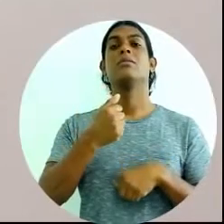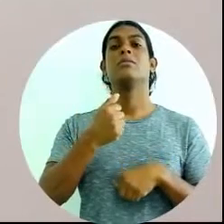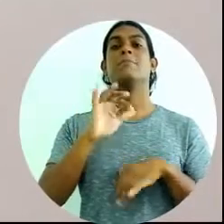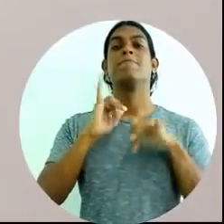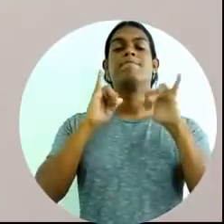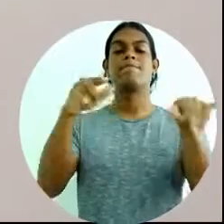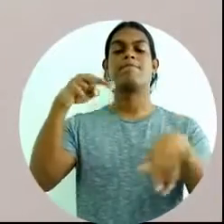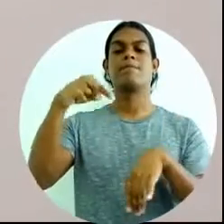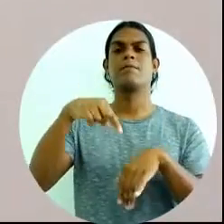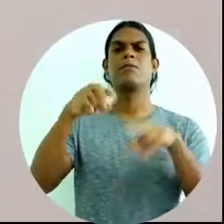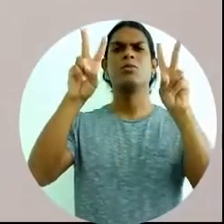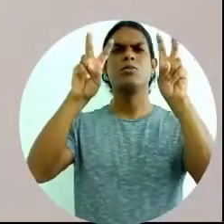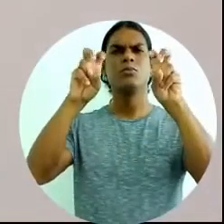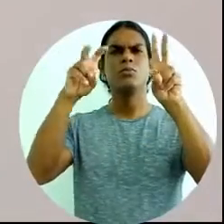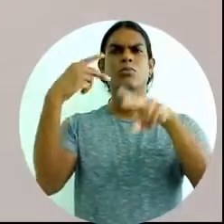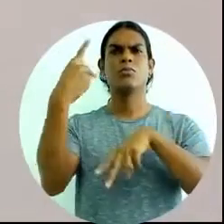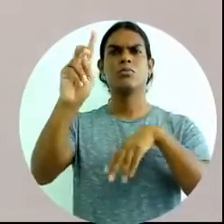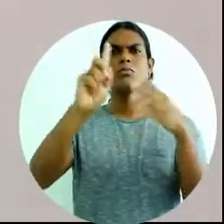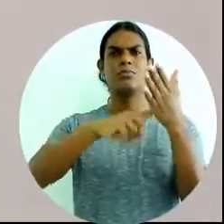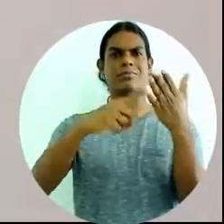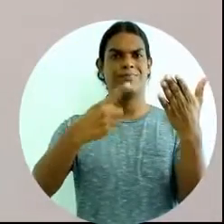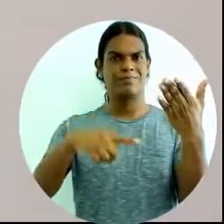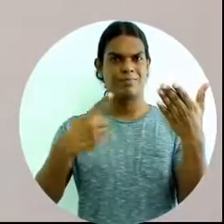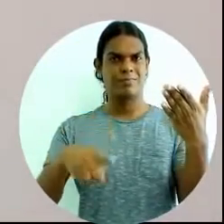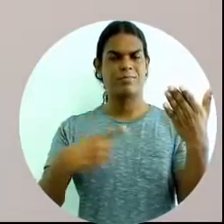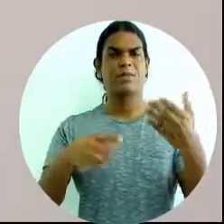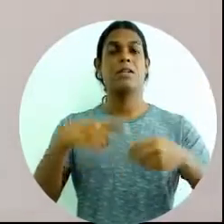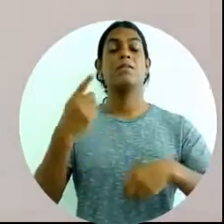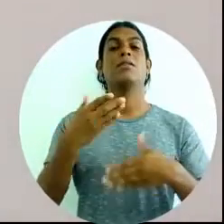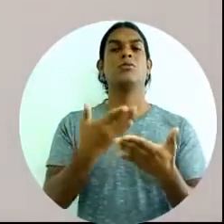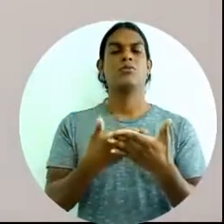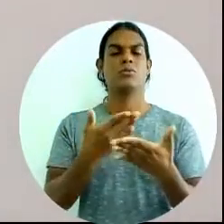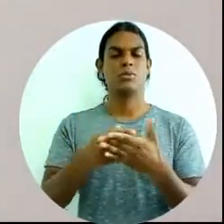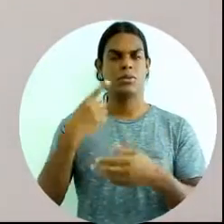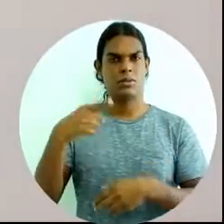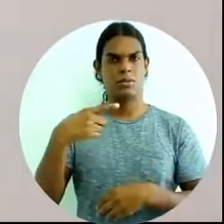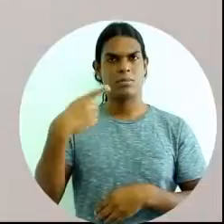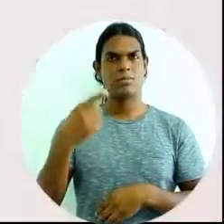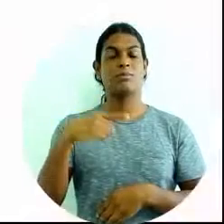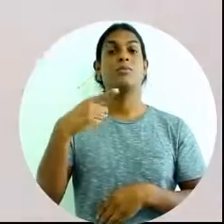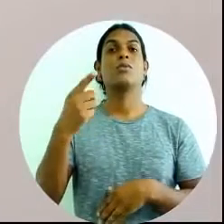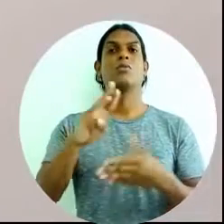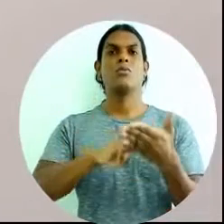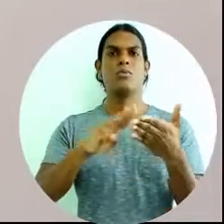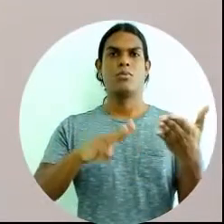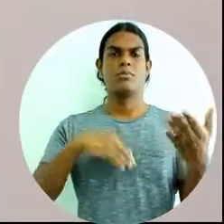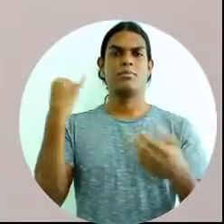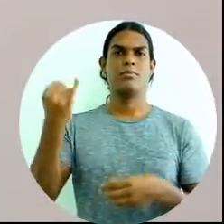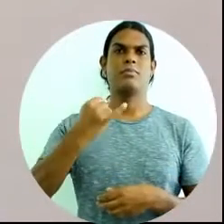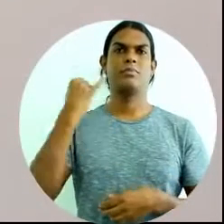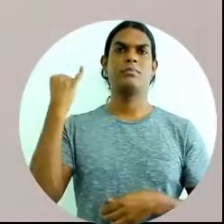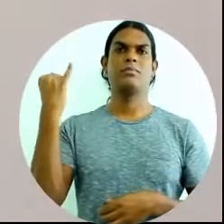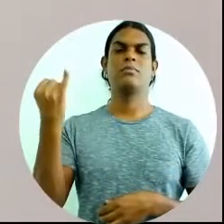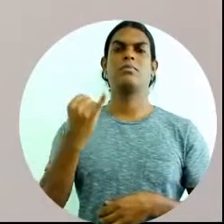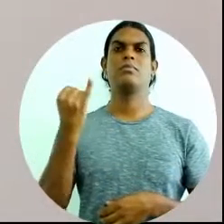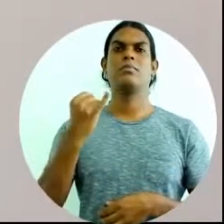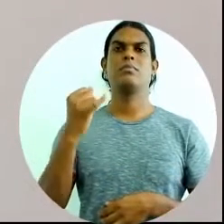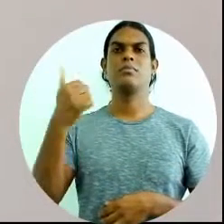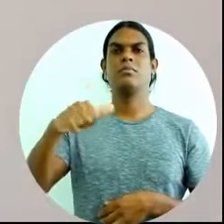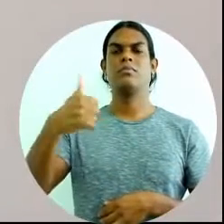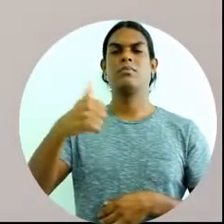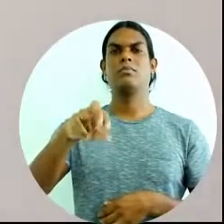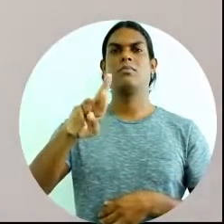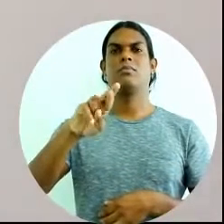no caderno da disciplina e vamos interagir e conversar sobre ele posteriormente. Outro método importante de avaliação